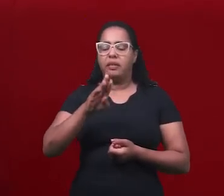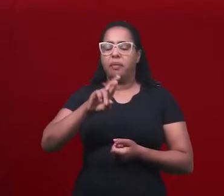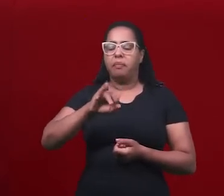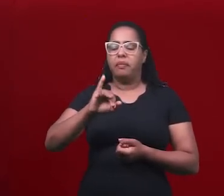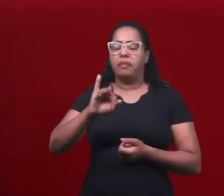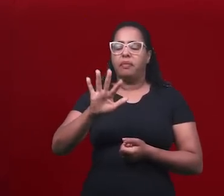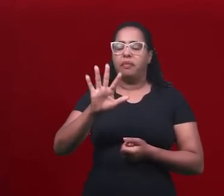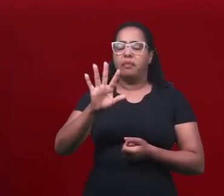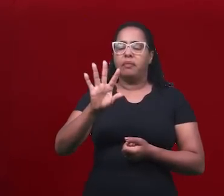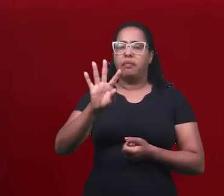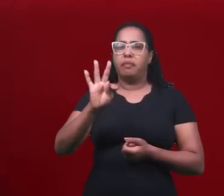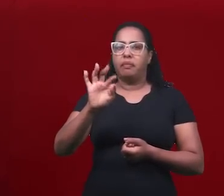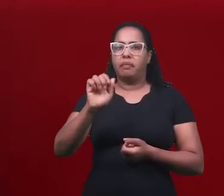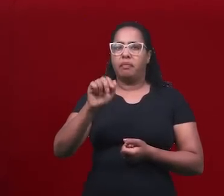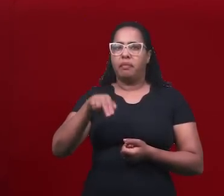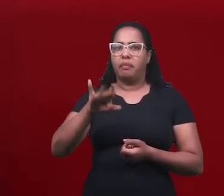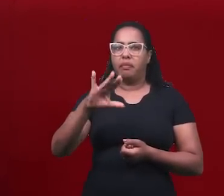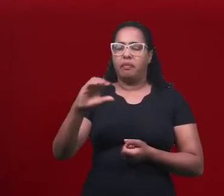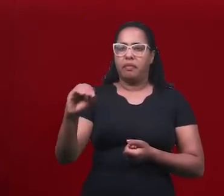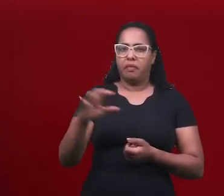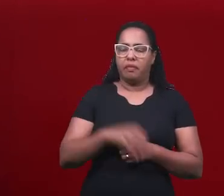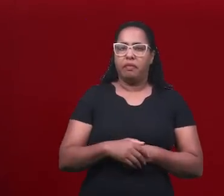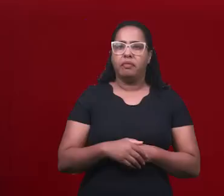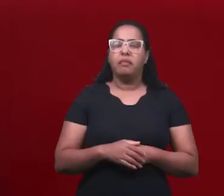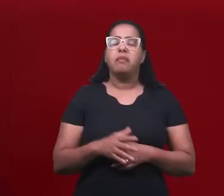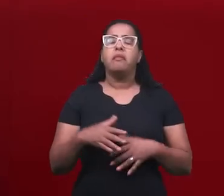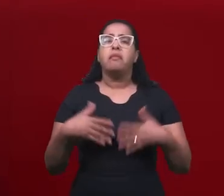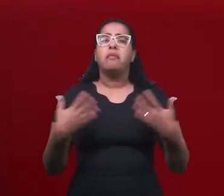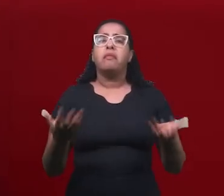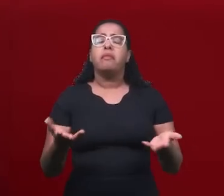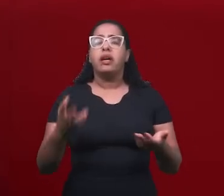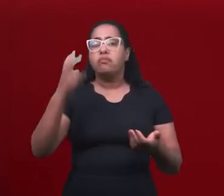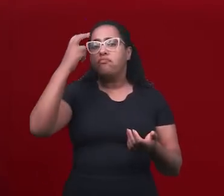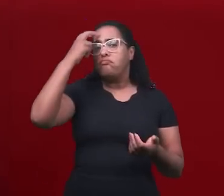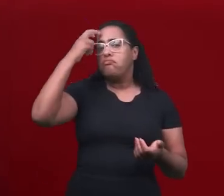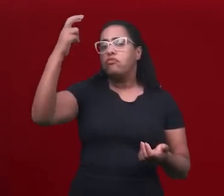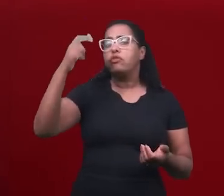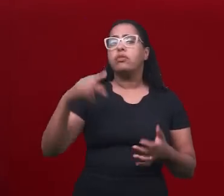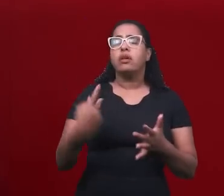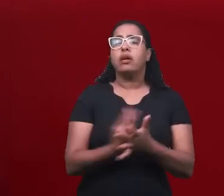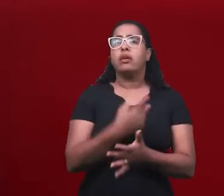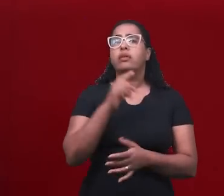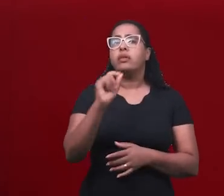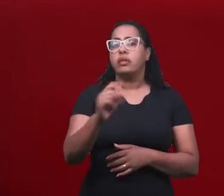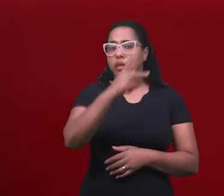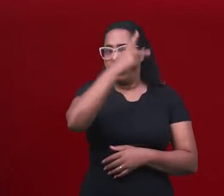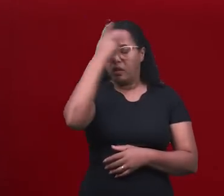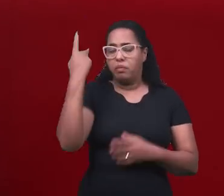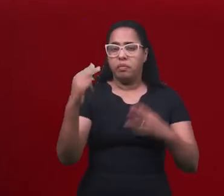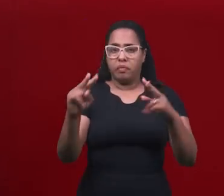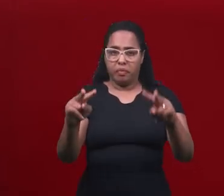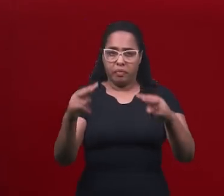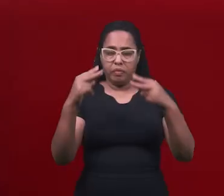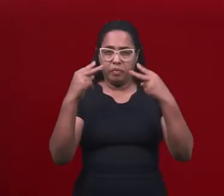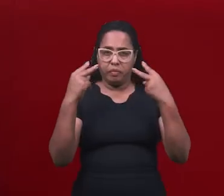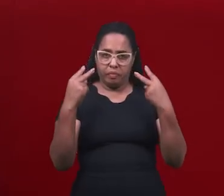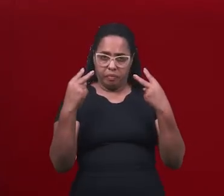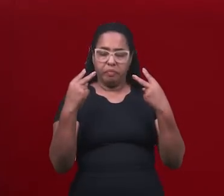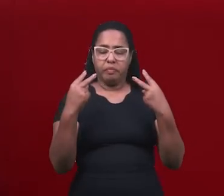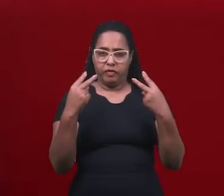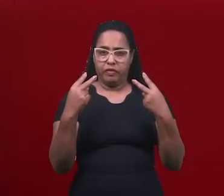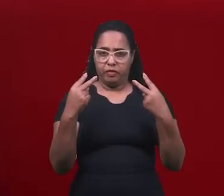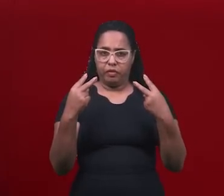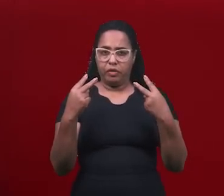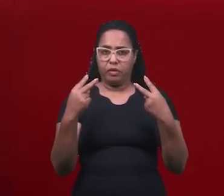Ok. Bom, e do ponto de vista cultural, o que acontece? As pessoas que estão nos assistindo,